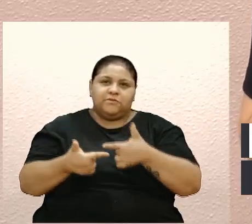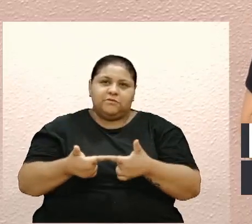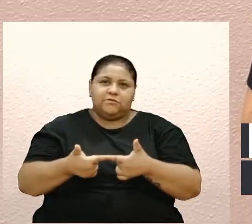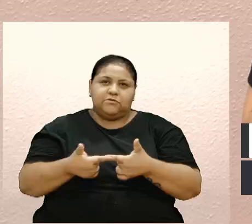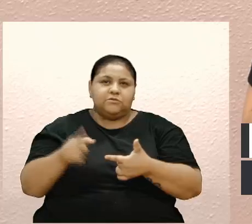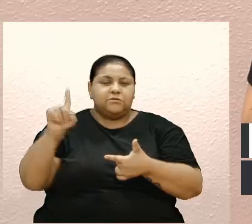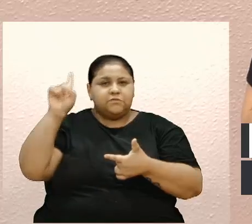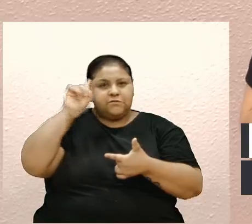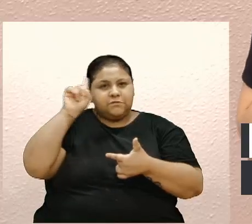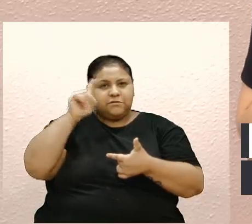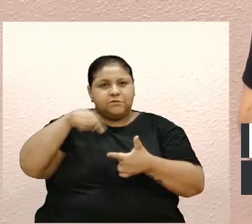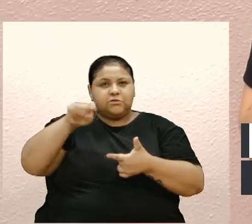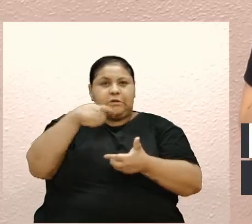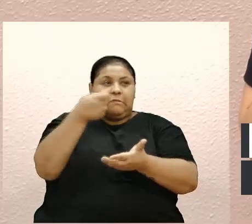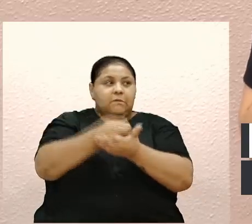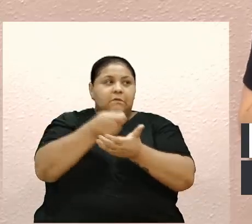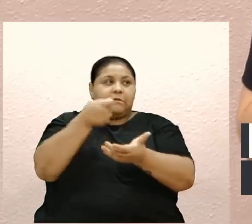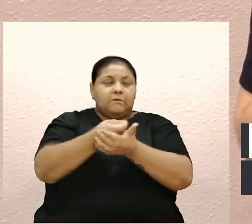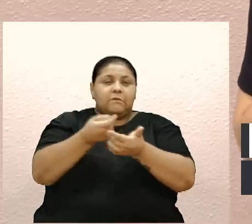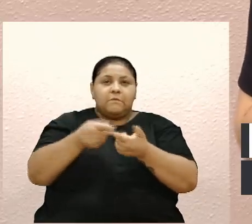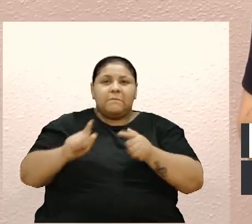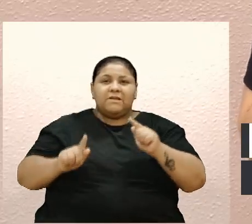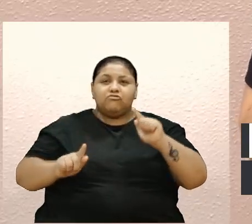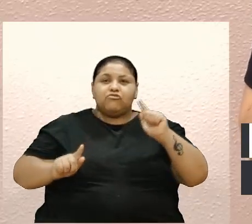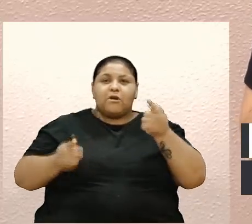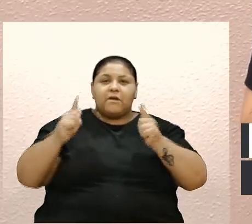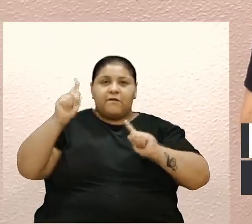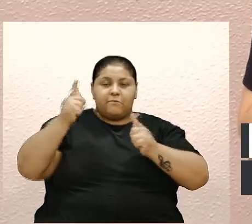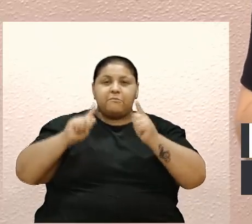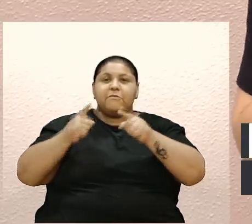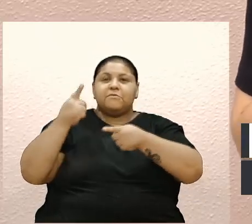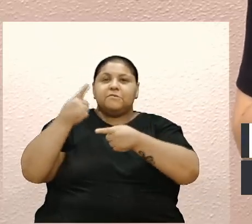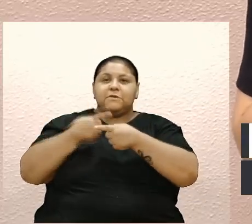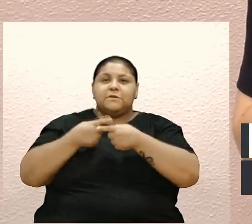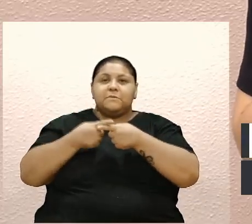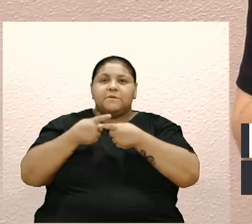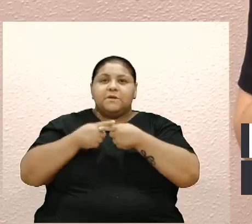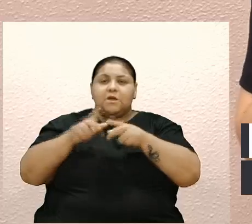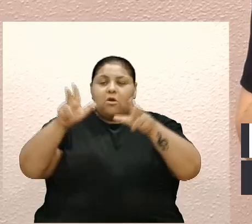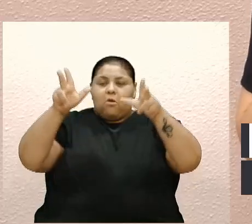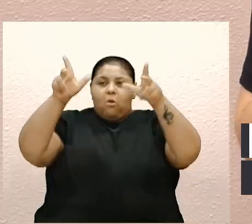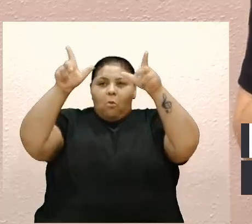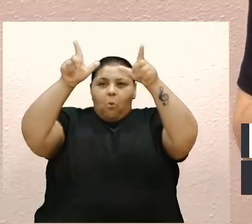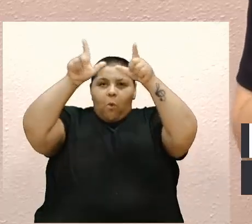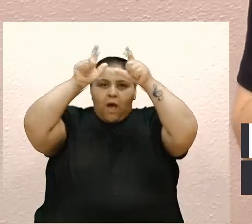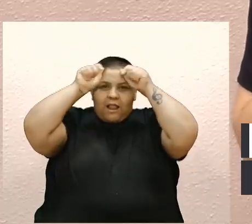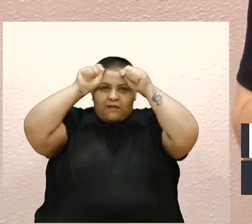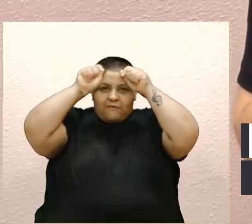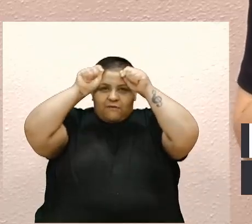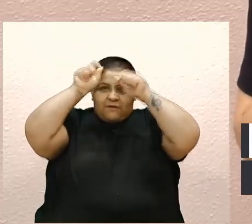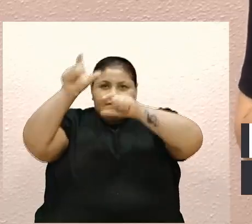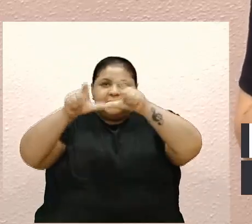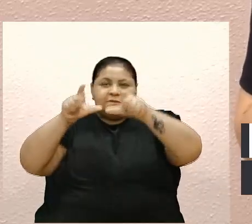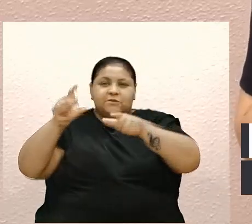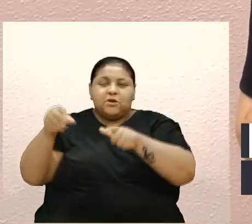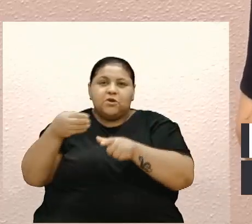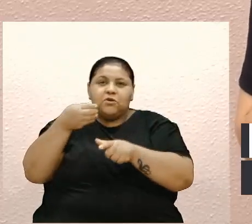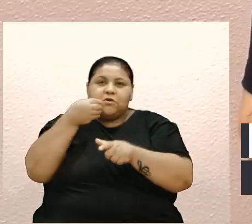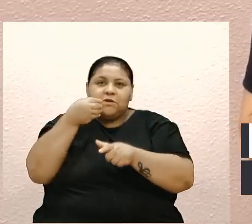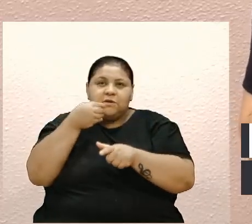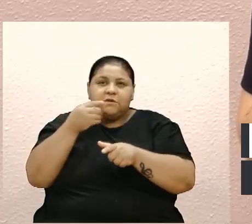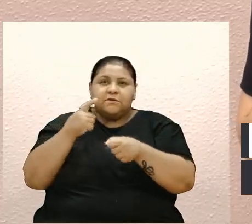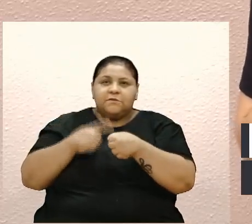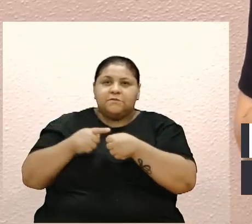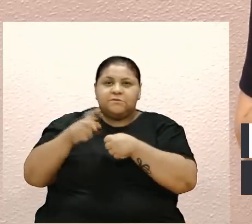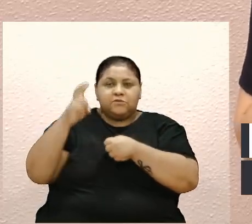dia, que são nossas obrigações, mas o carnaval também acaba sendo um respiro para que as pessoas possam aproveitar a cidade, a cultura,